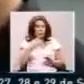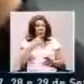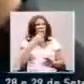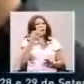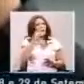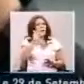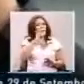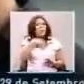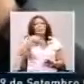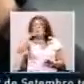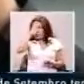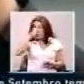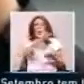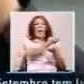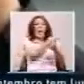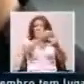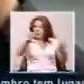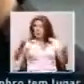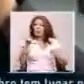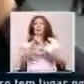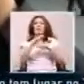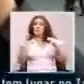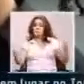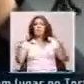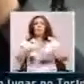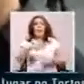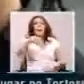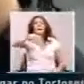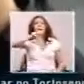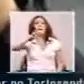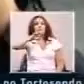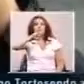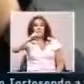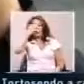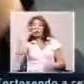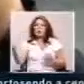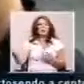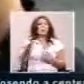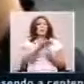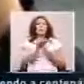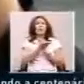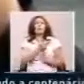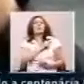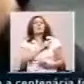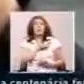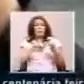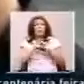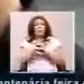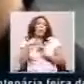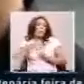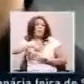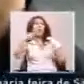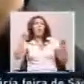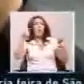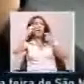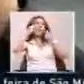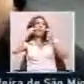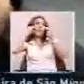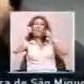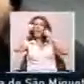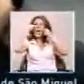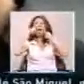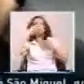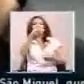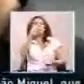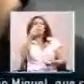porque também sabemos que há muita gente a frequentar a praxe. Estamos a falar, se calhar, da esmagadora maioria dos estudantes do ensino superior, e nem todos, e